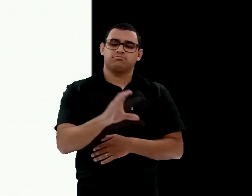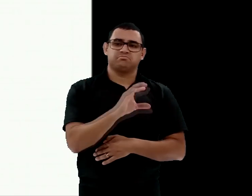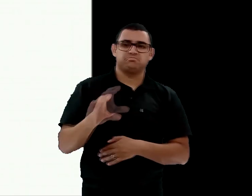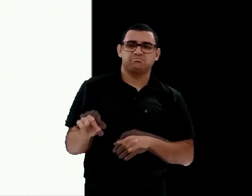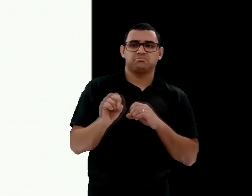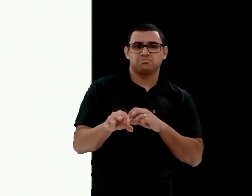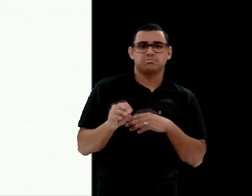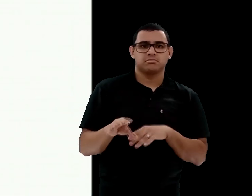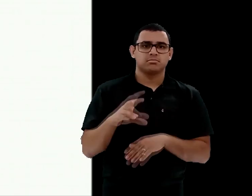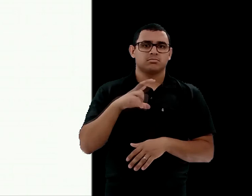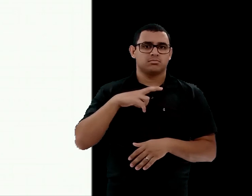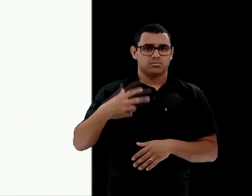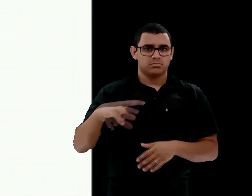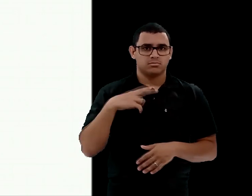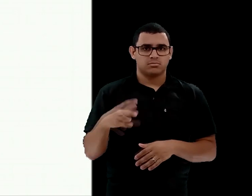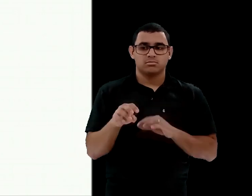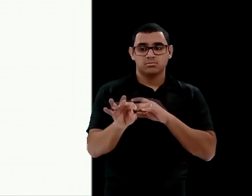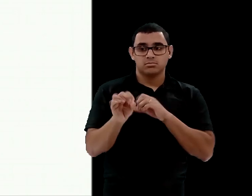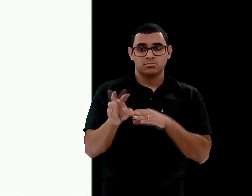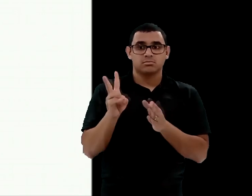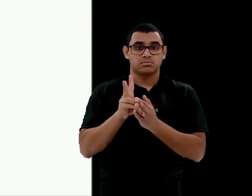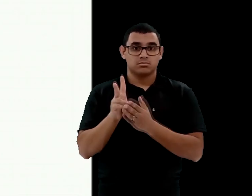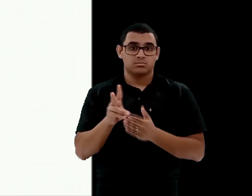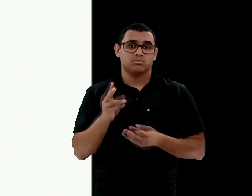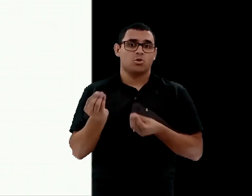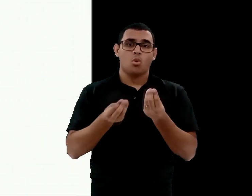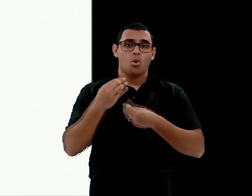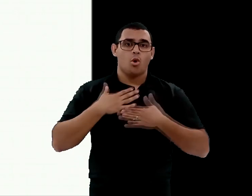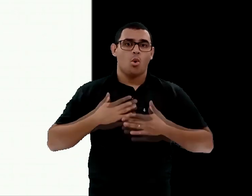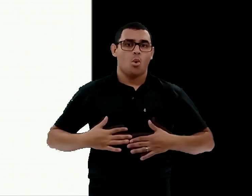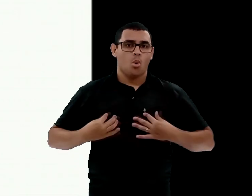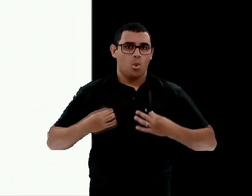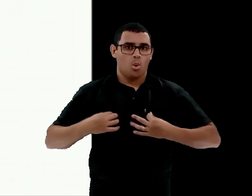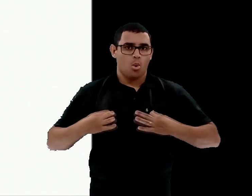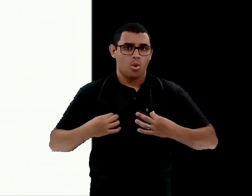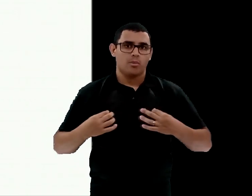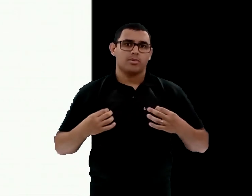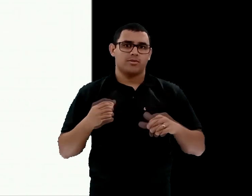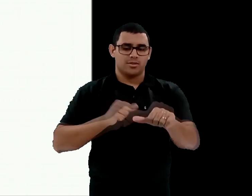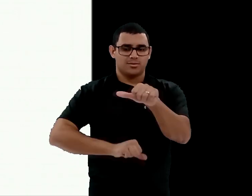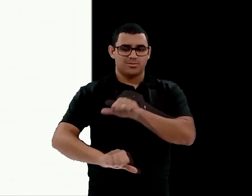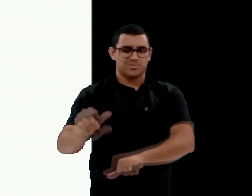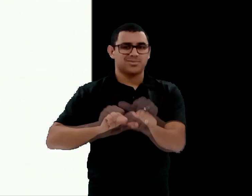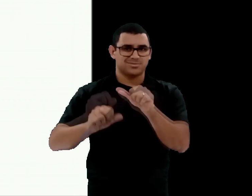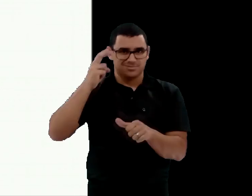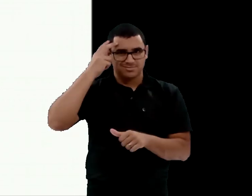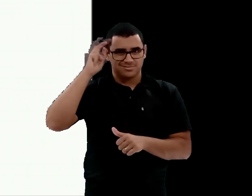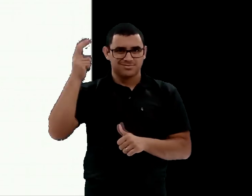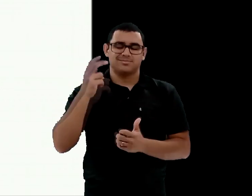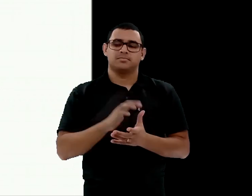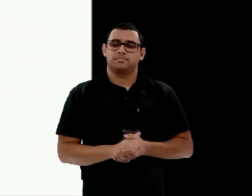costumes portugueses, vão ensinar os povos indígenas a adotar o uso de roupas. Então vai haver uma espécie de